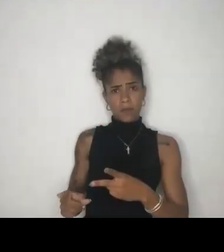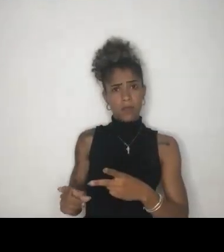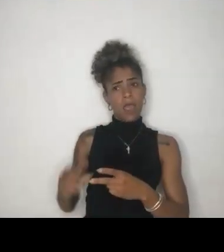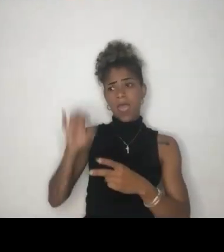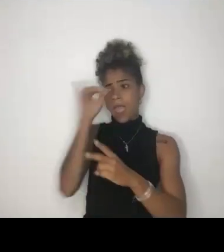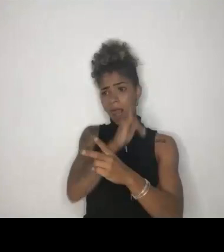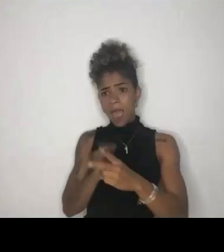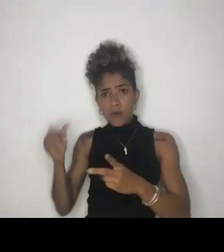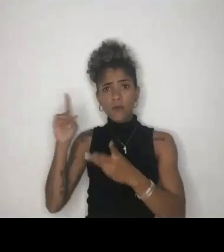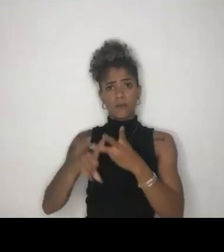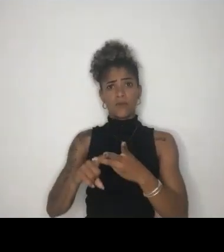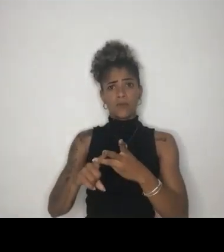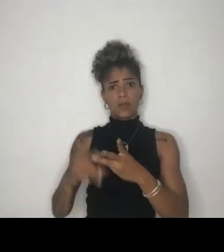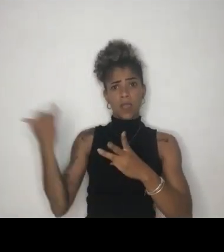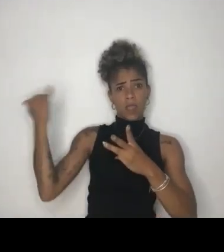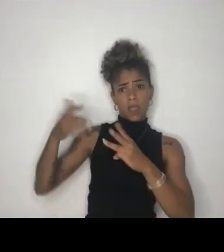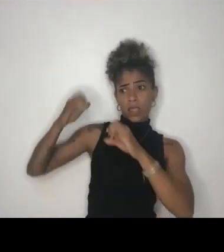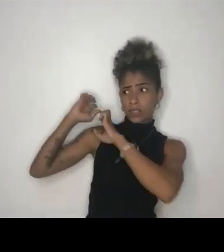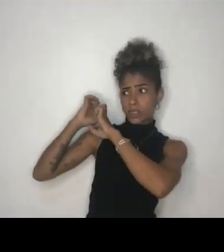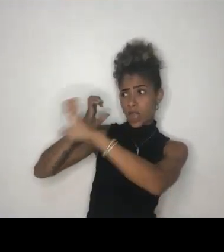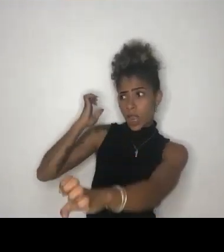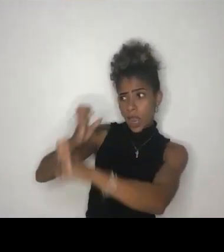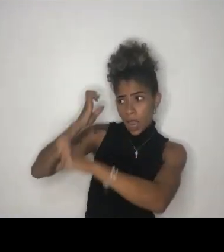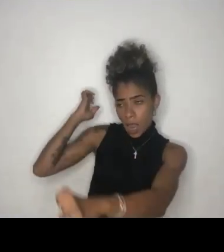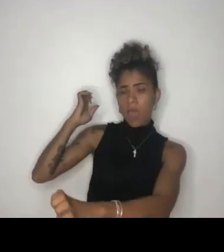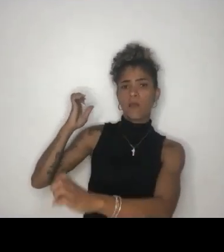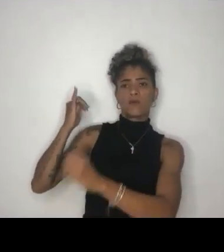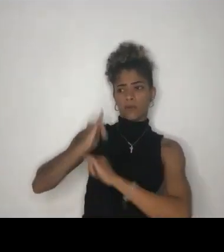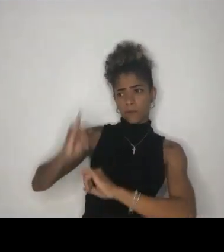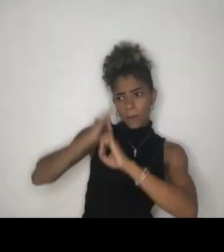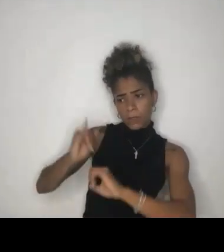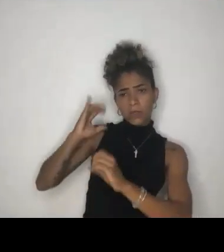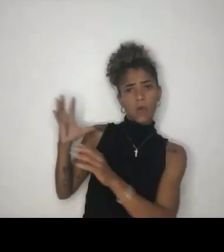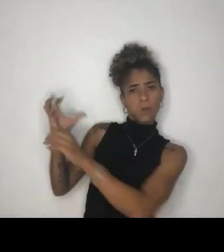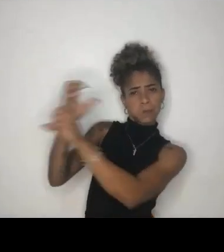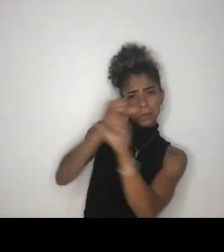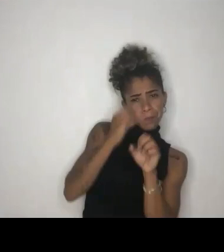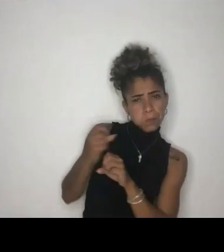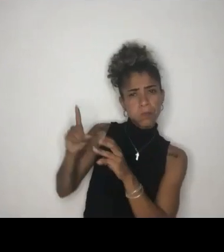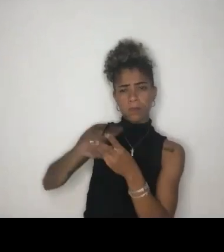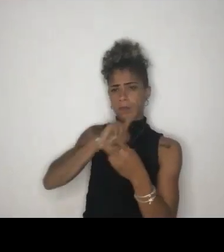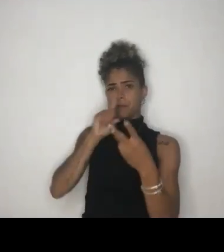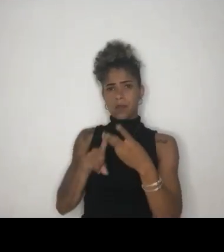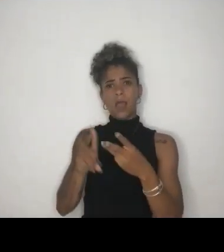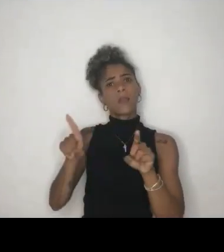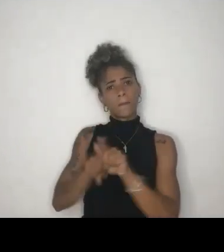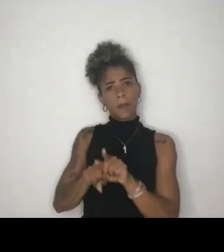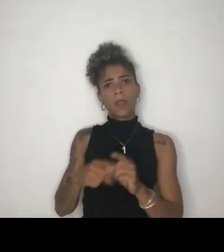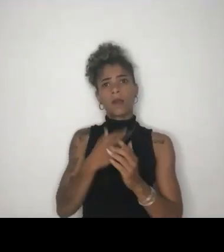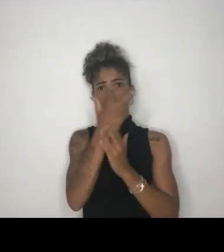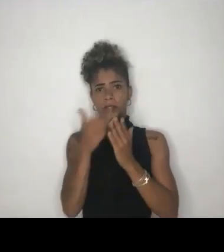Engenheiros de dados Eu desenhei a moto esporte também que foi uma um projeto de